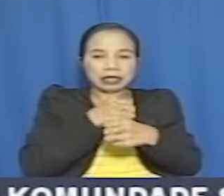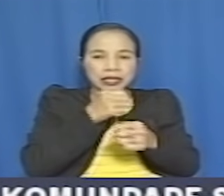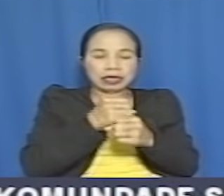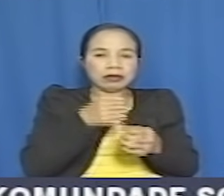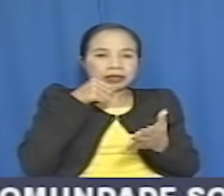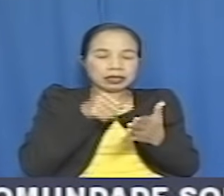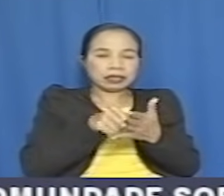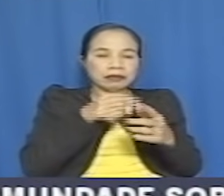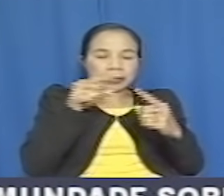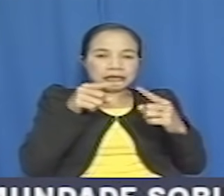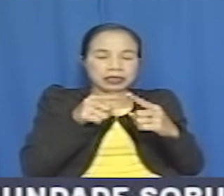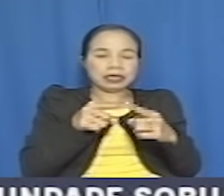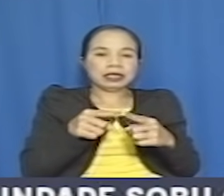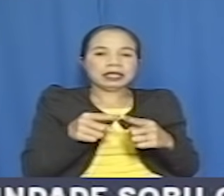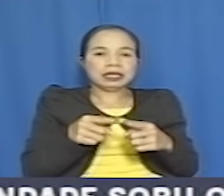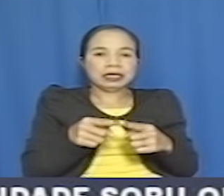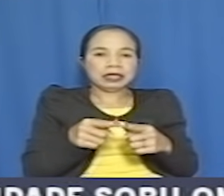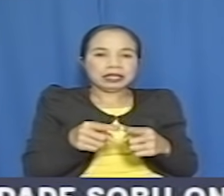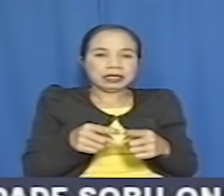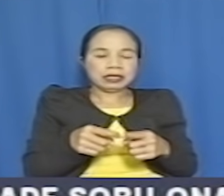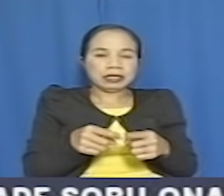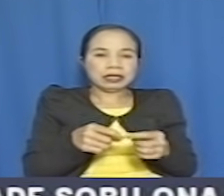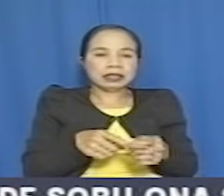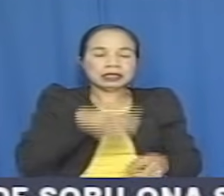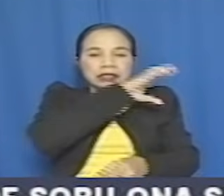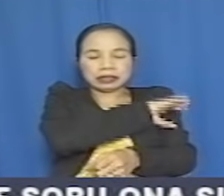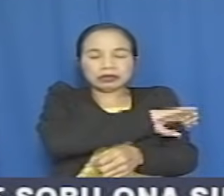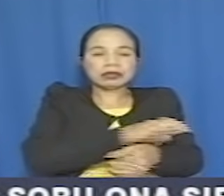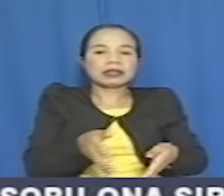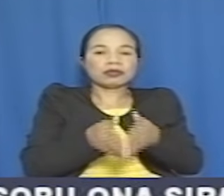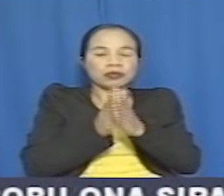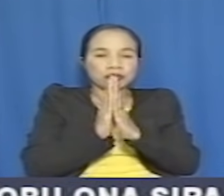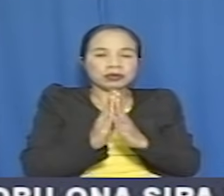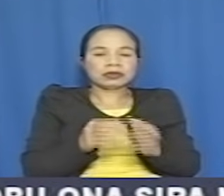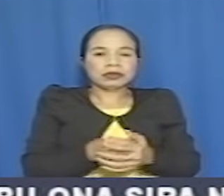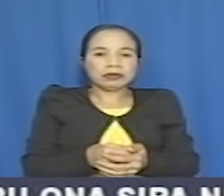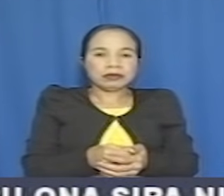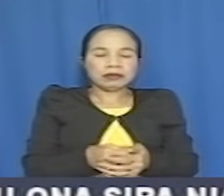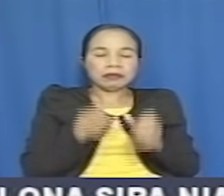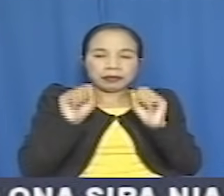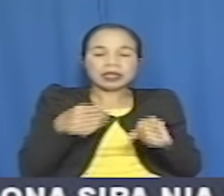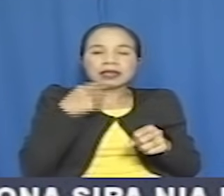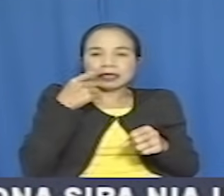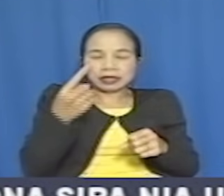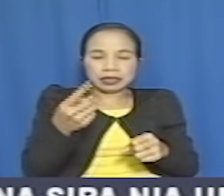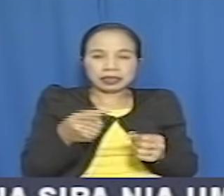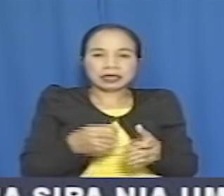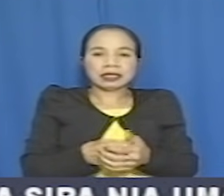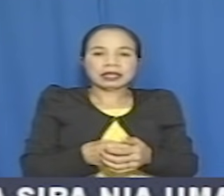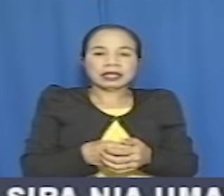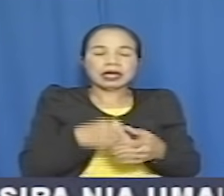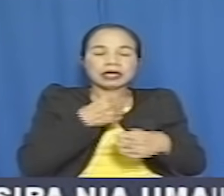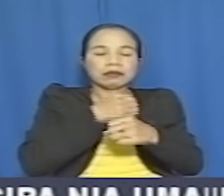hira pessoal segurança sira husu, informa, katak bele informa, katak sira tu ba